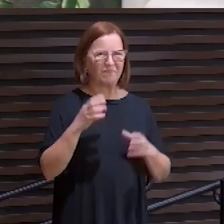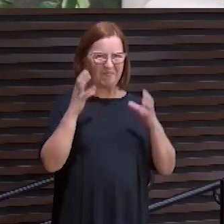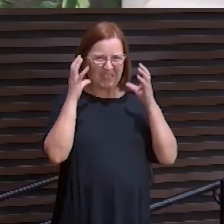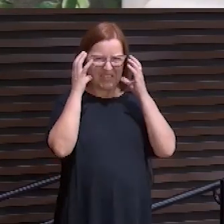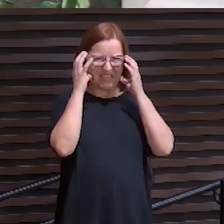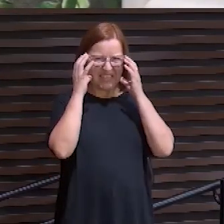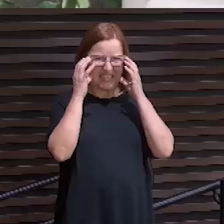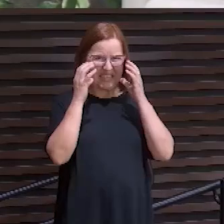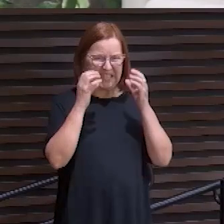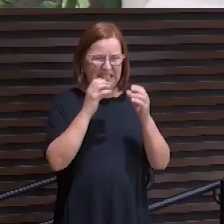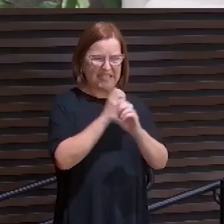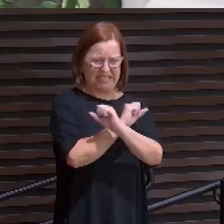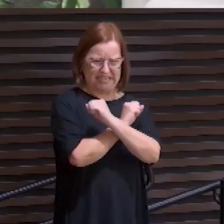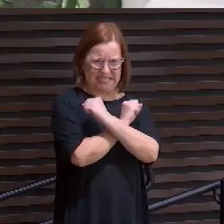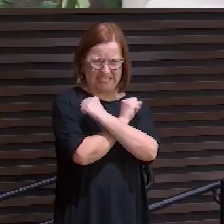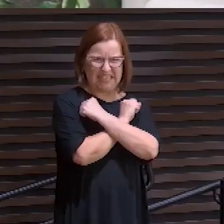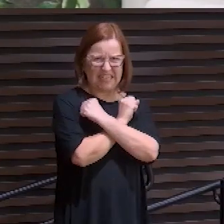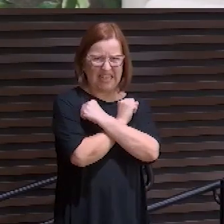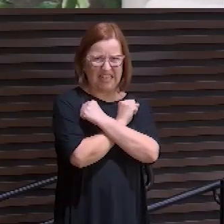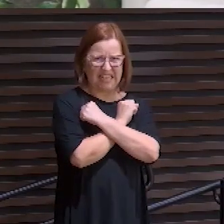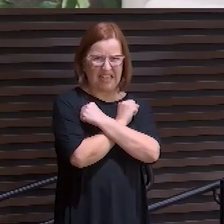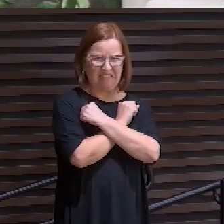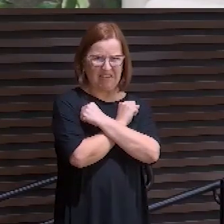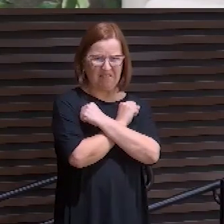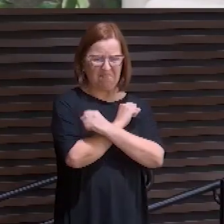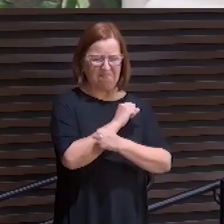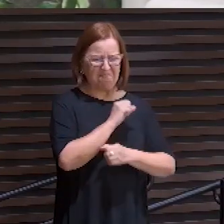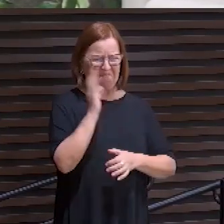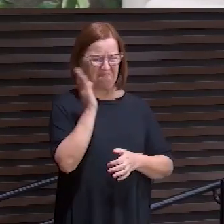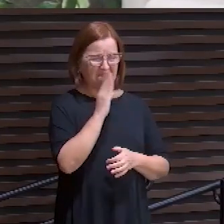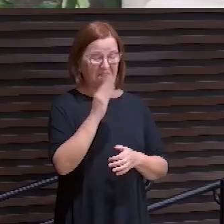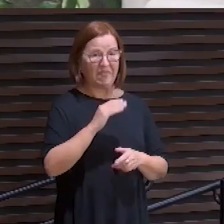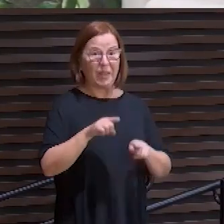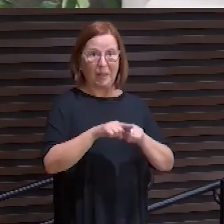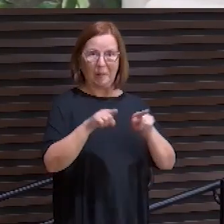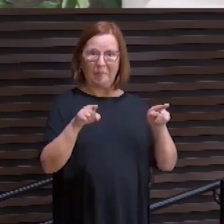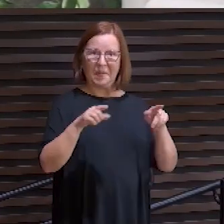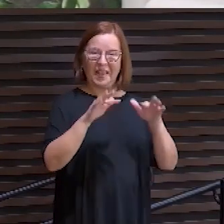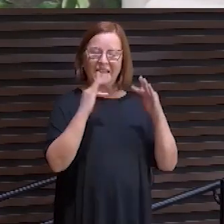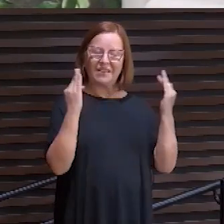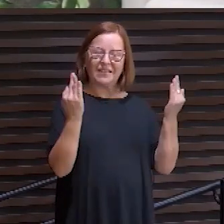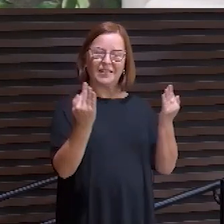Mas a família que se ama transpira o bom perfume de uma amizade